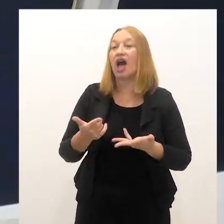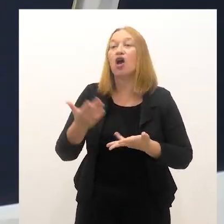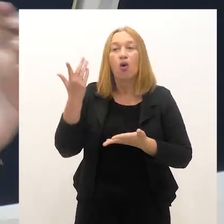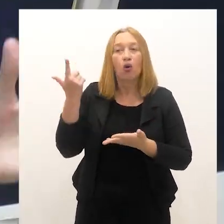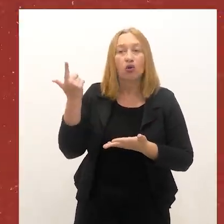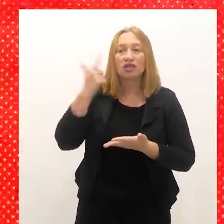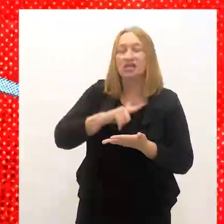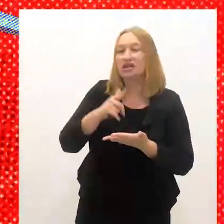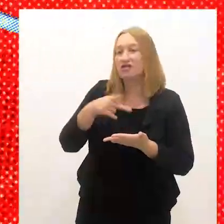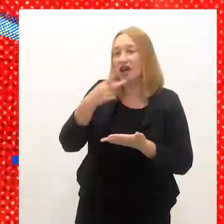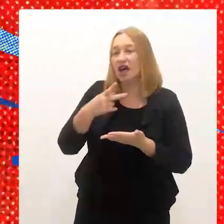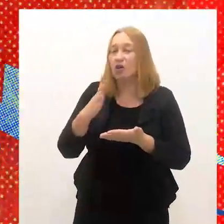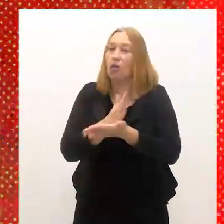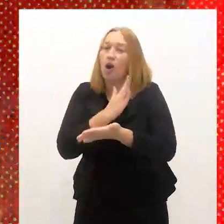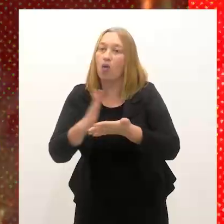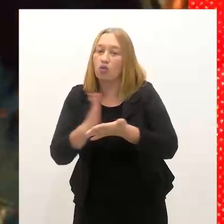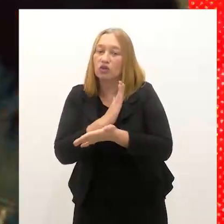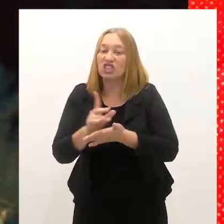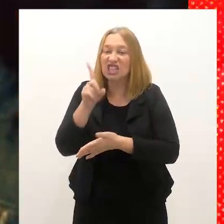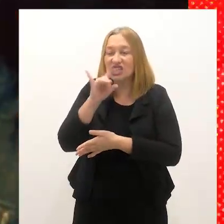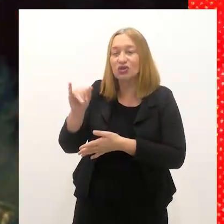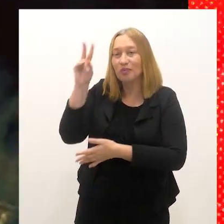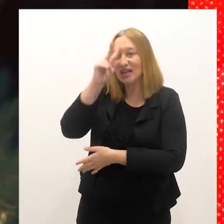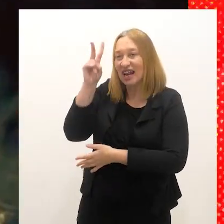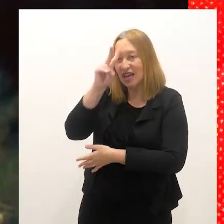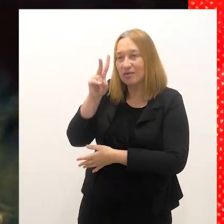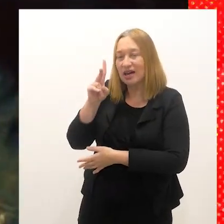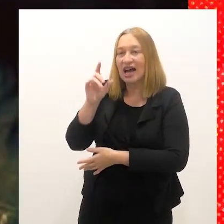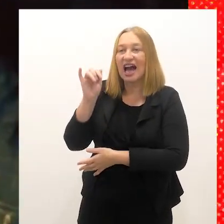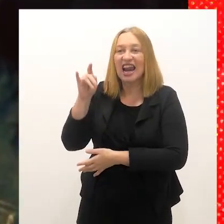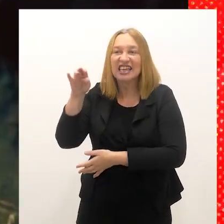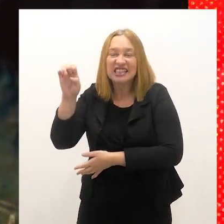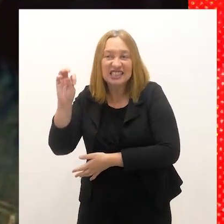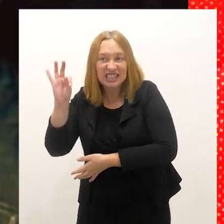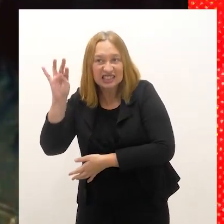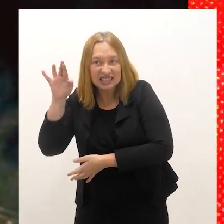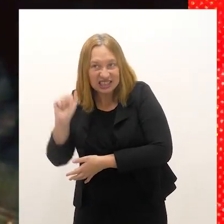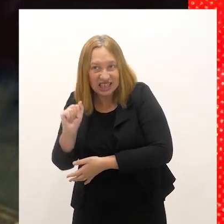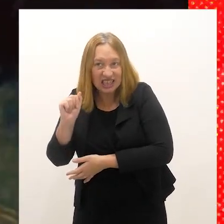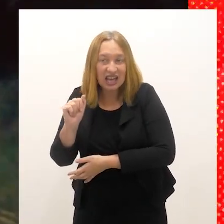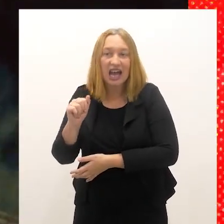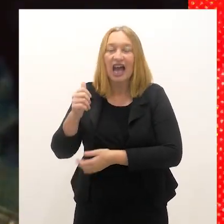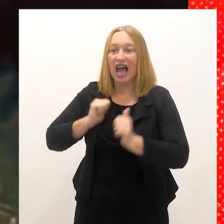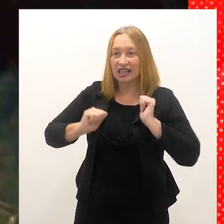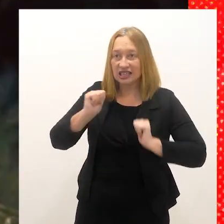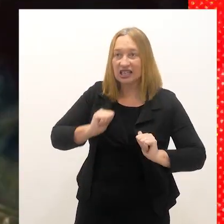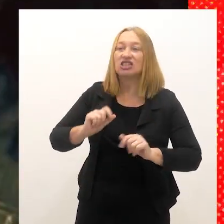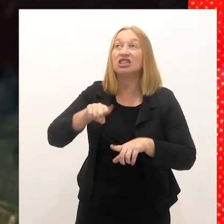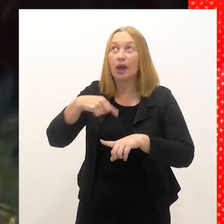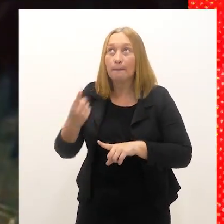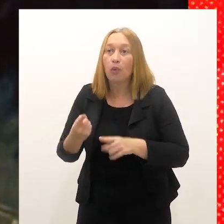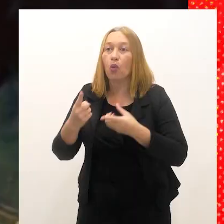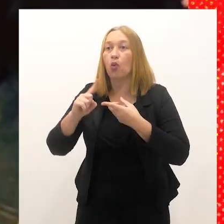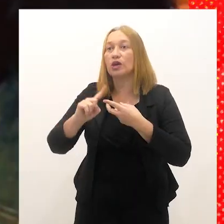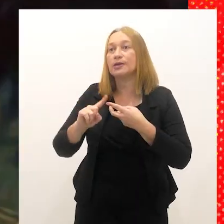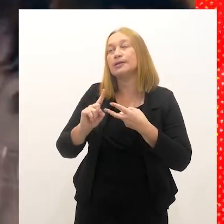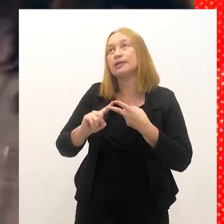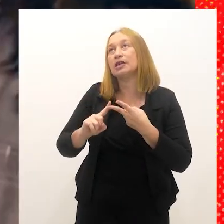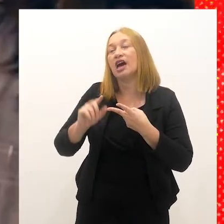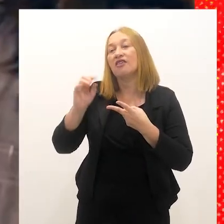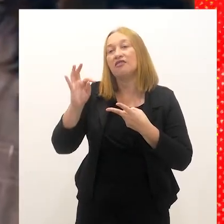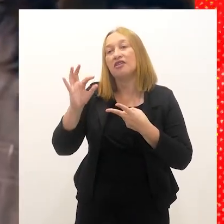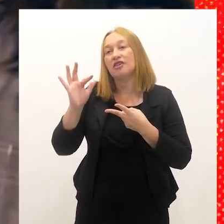consegui falar com alguns e tudo mais. Nesse dia eu me lembro que eu falei com a Alessandra Maestrini, atriz, com a